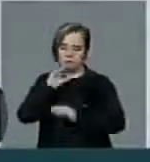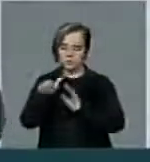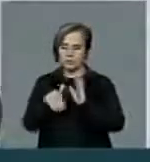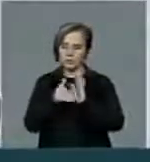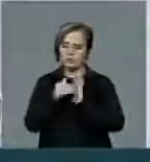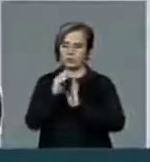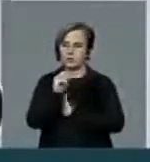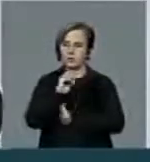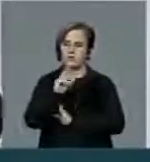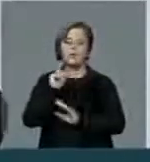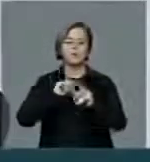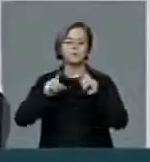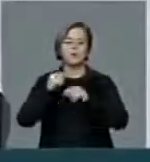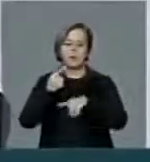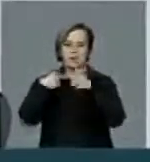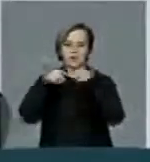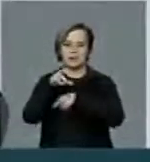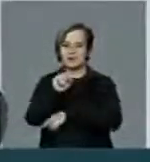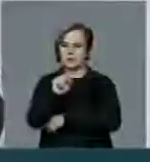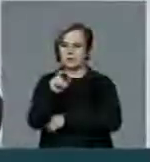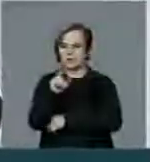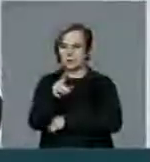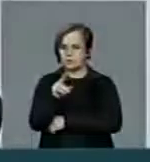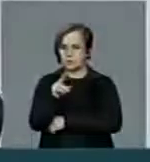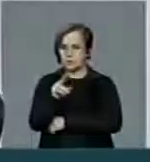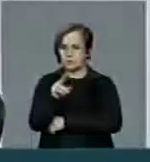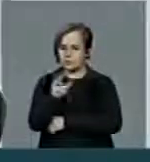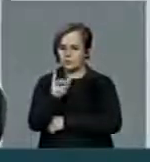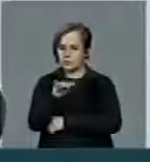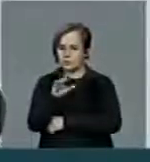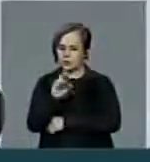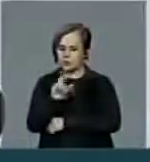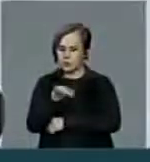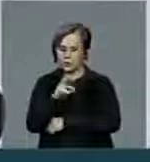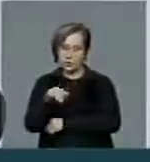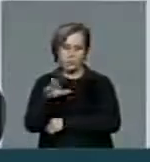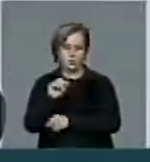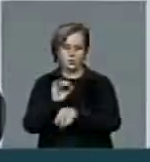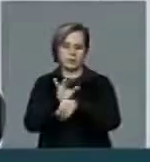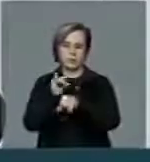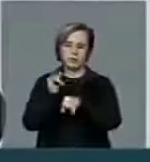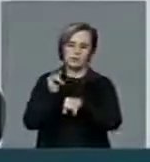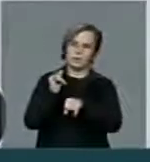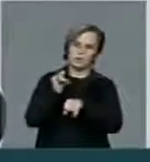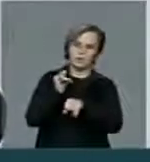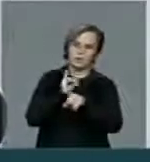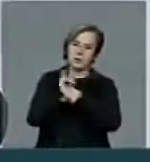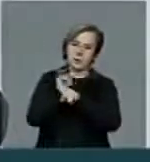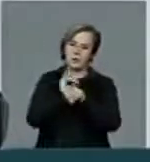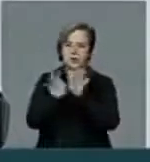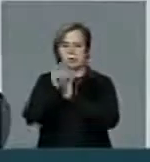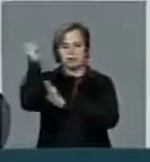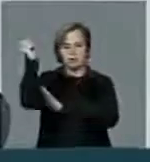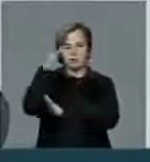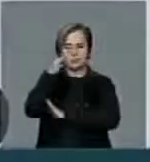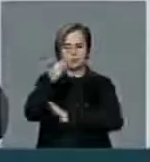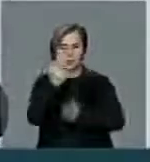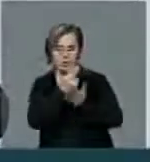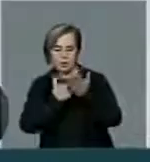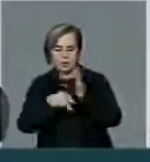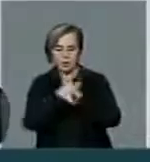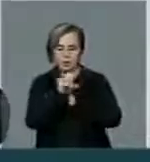dos insumos? Desenvolvimento do sistema, a estrutura logística, o acesso às imagens de satélite, a construção de bases de dados